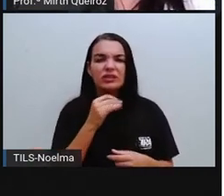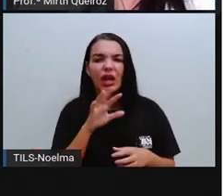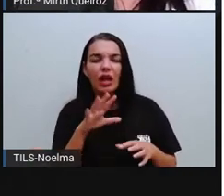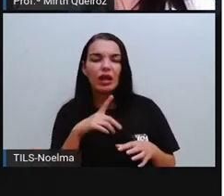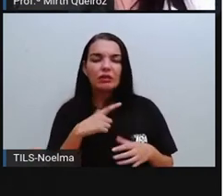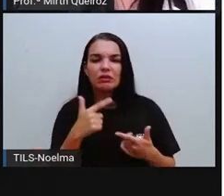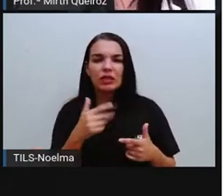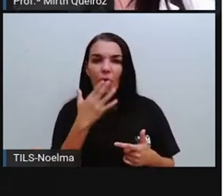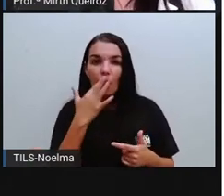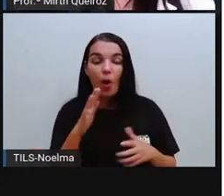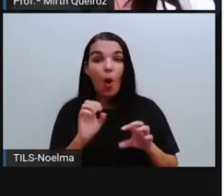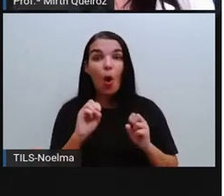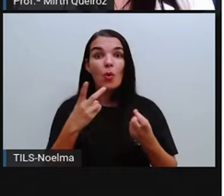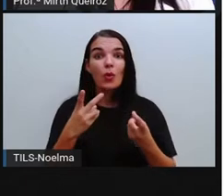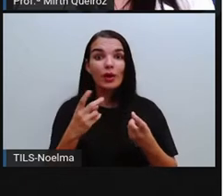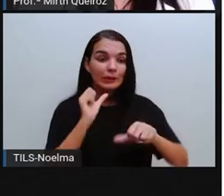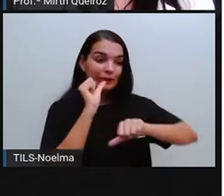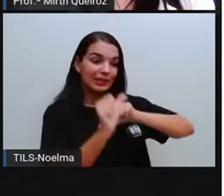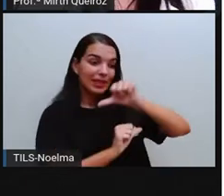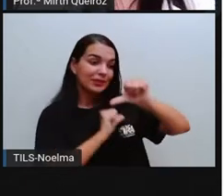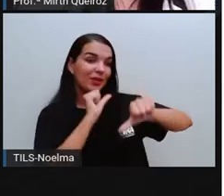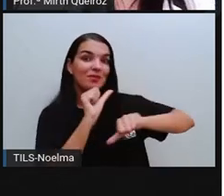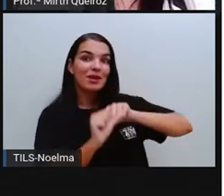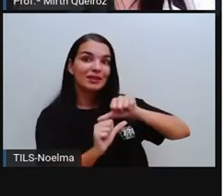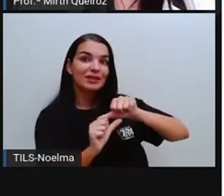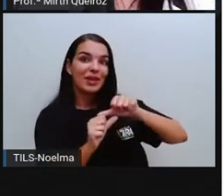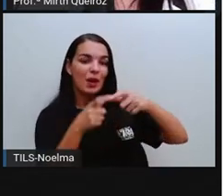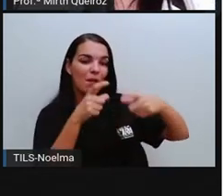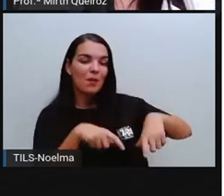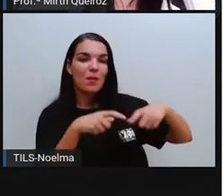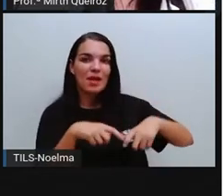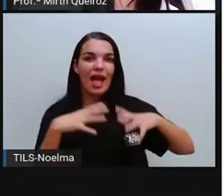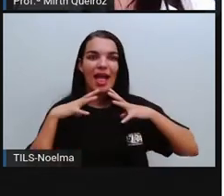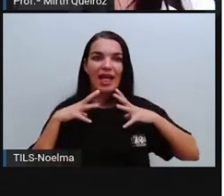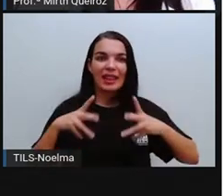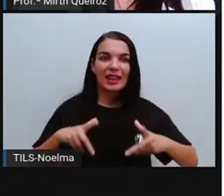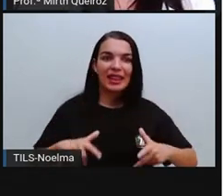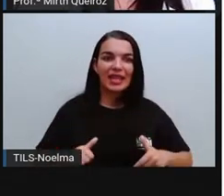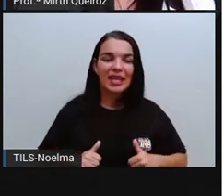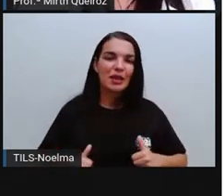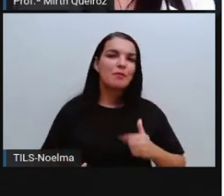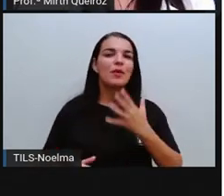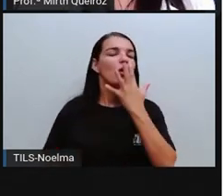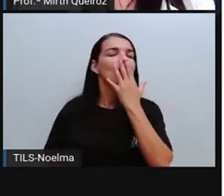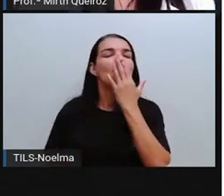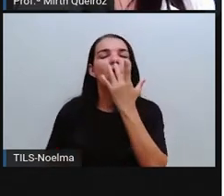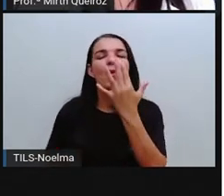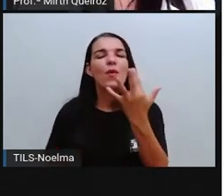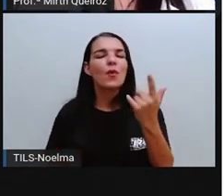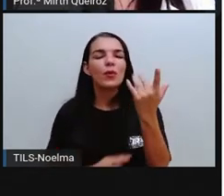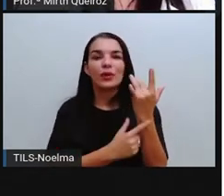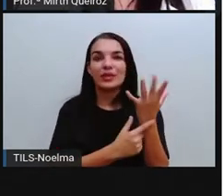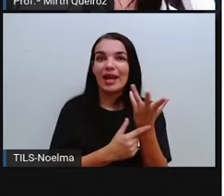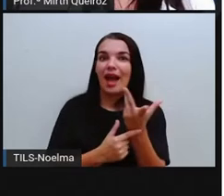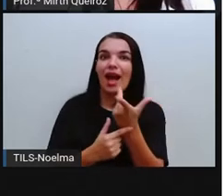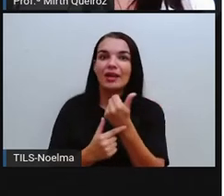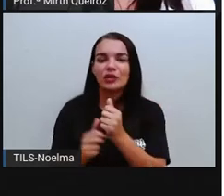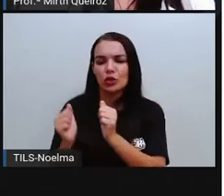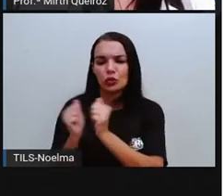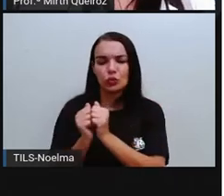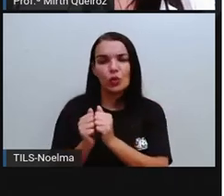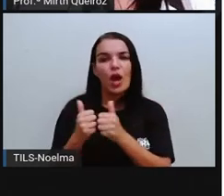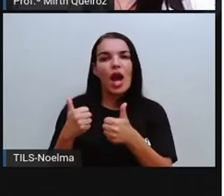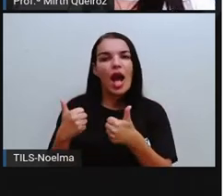cor, ou em, naquele outro espaço após ela transformar, juntamente aí com a ajuda dos seus